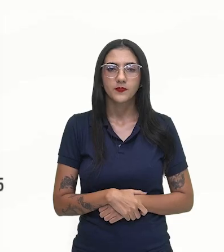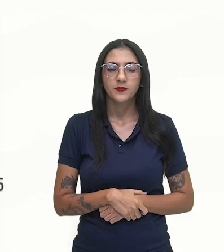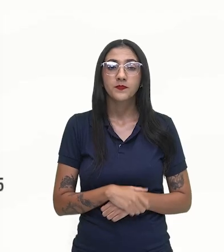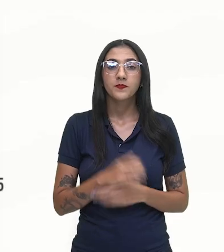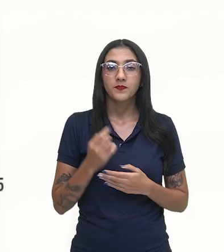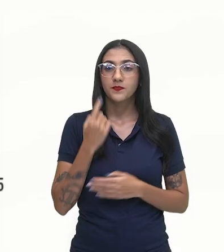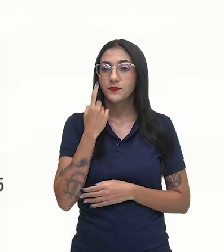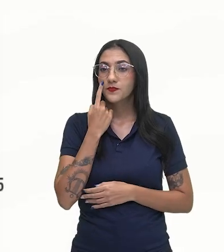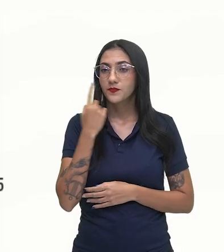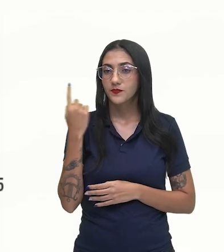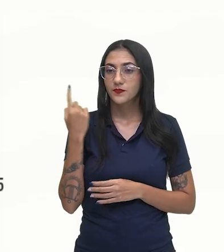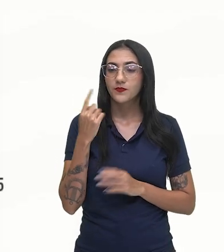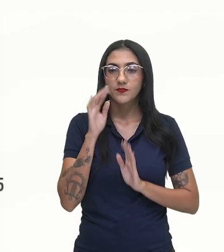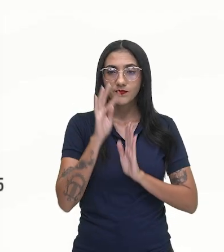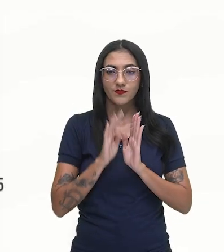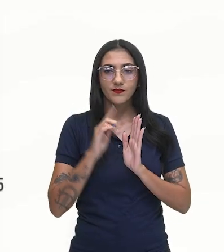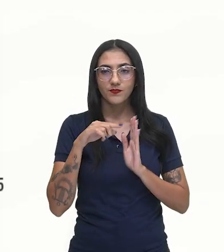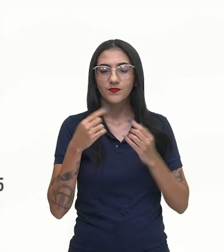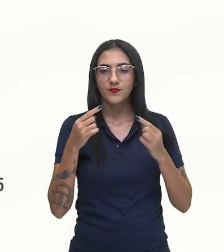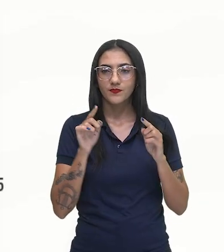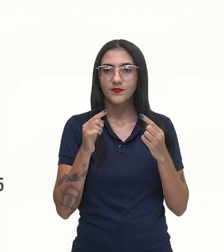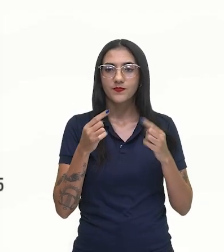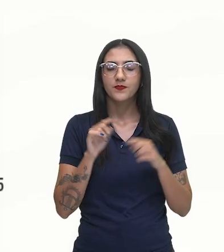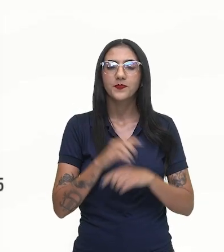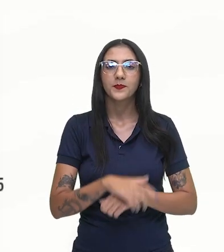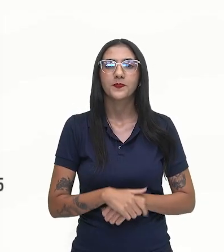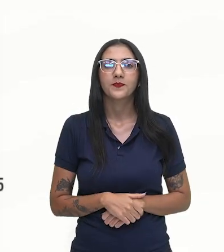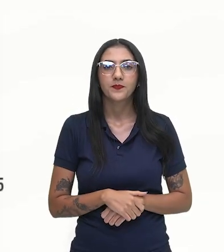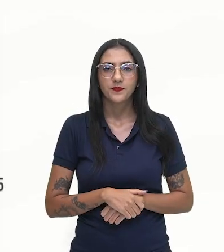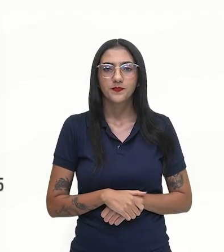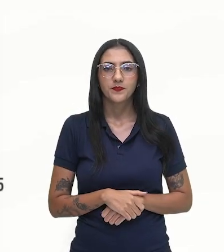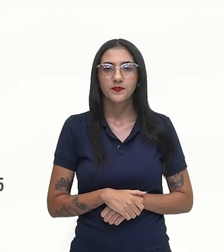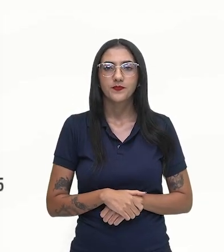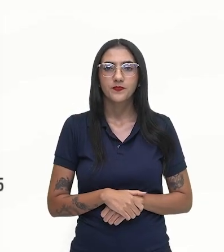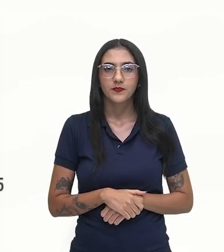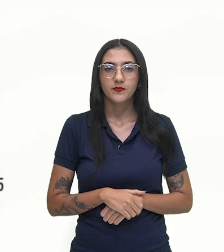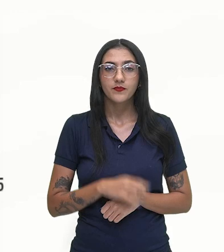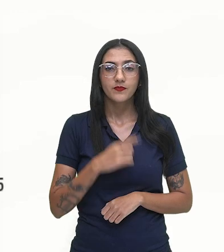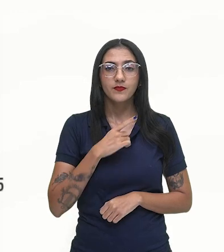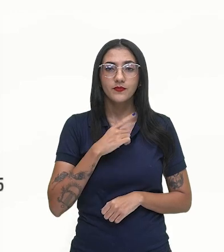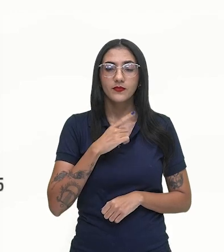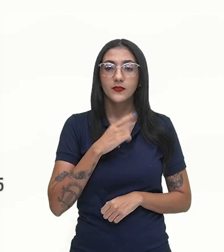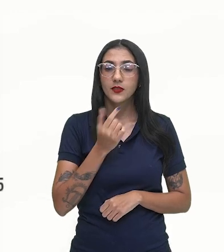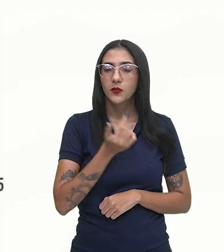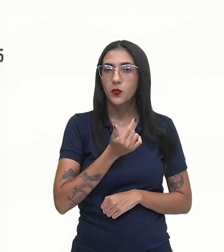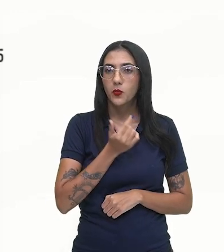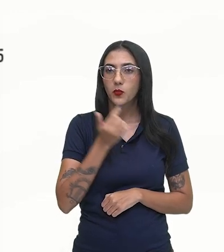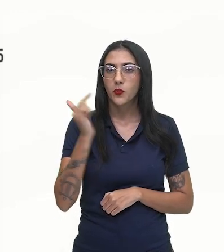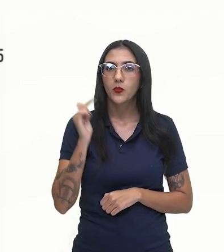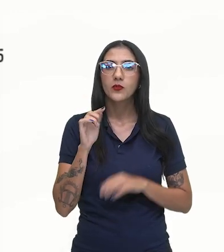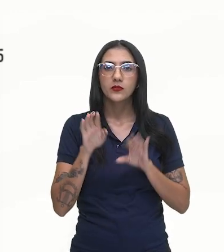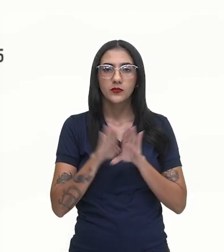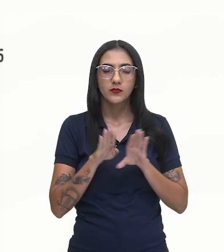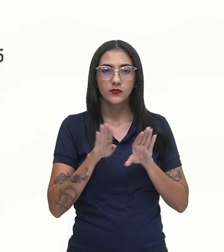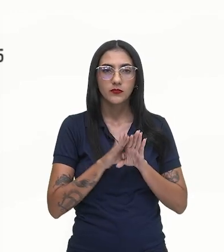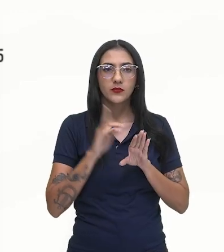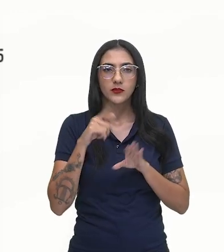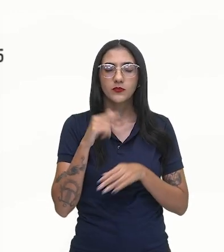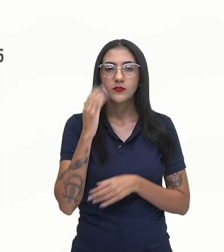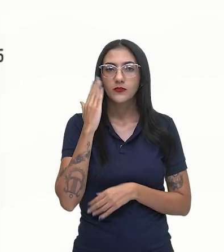é a letra aí do Coldplay. Tem uma outra do Shawn Mendes, que ela é muito